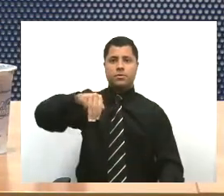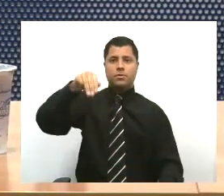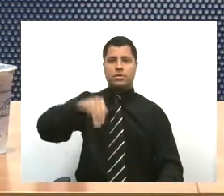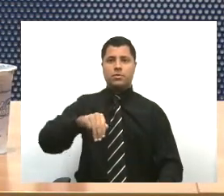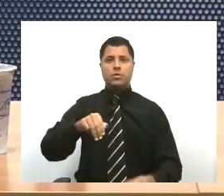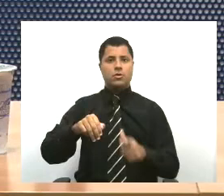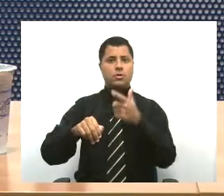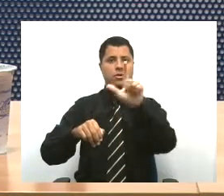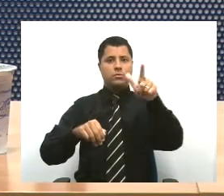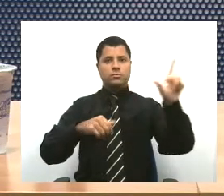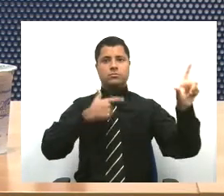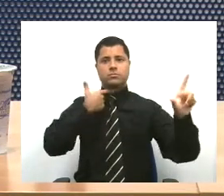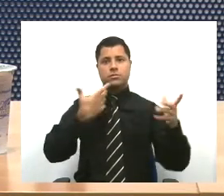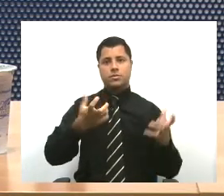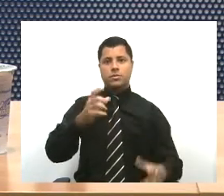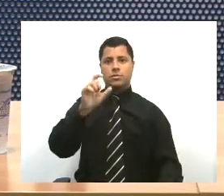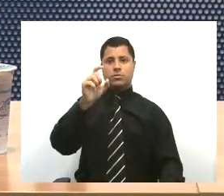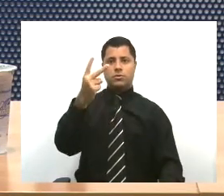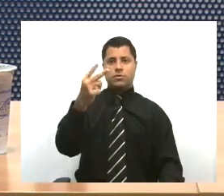demais interessados por 2 minutos.